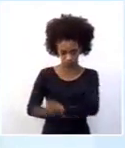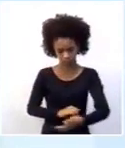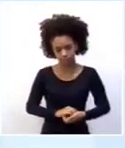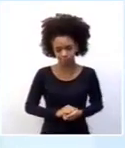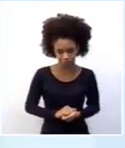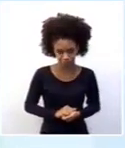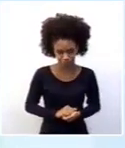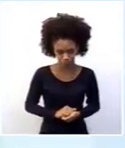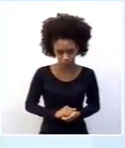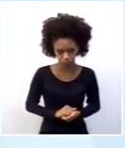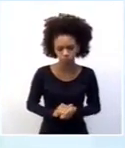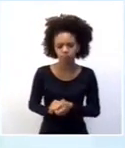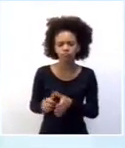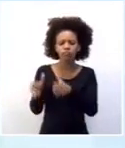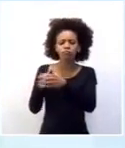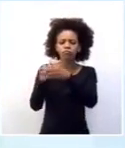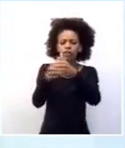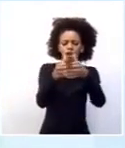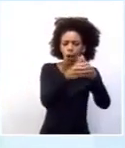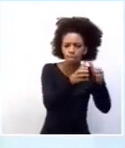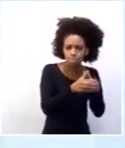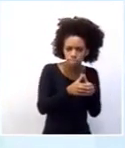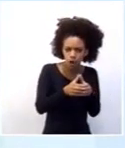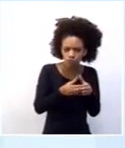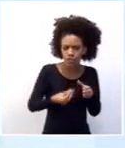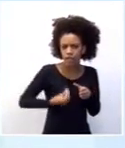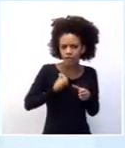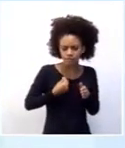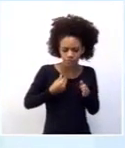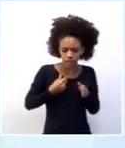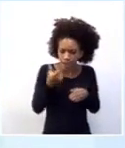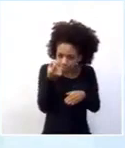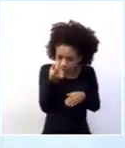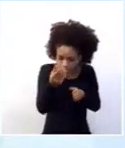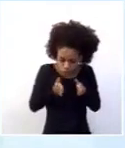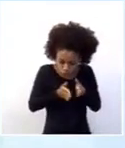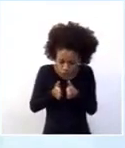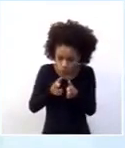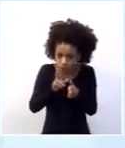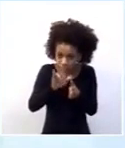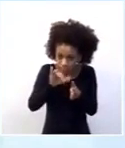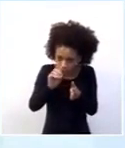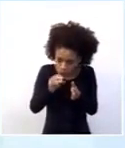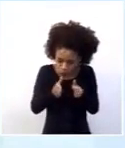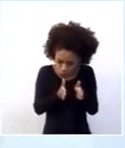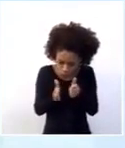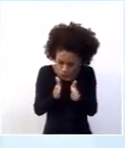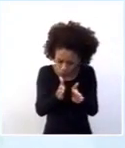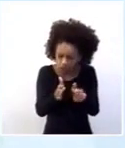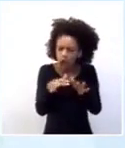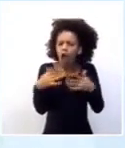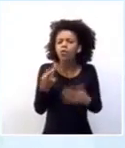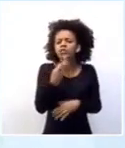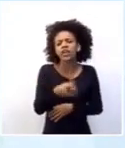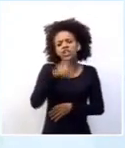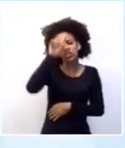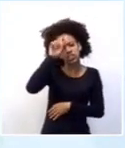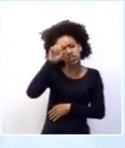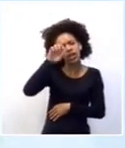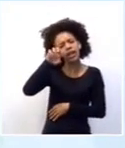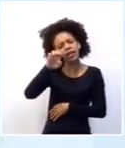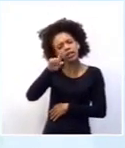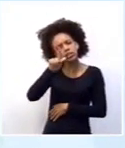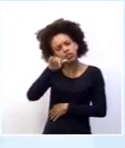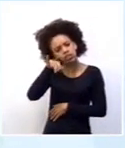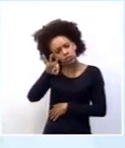habitavam as margens de grandes rios, tá? Egito, quando a gente fala em Egito, a gente já logo pensa no rio Nilo. Quando a gente fala